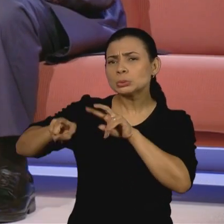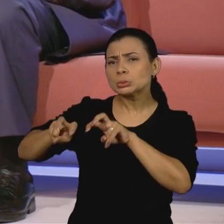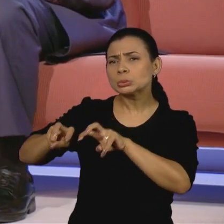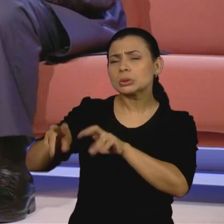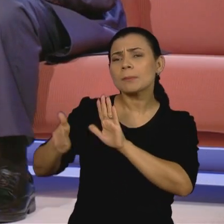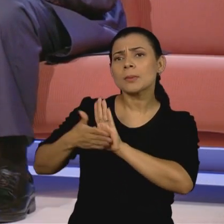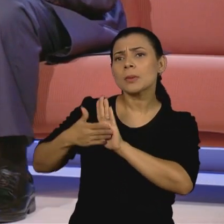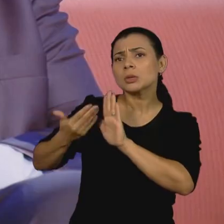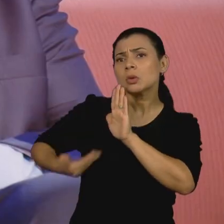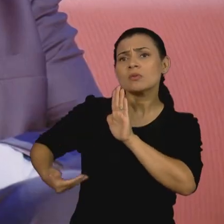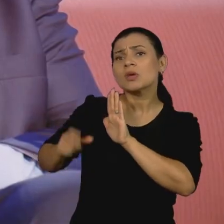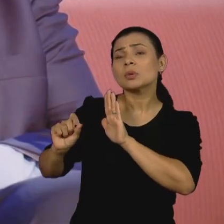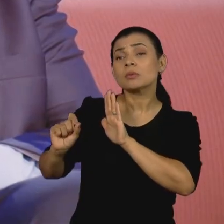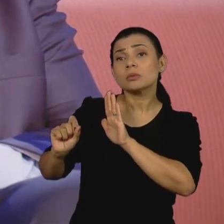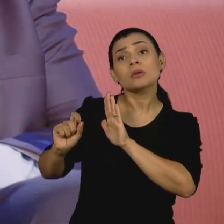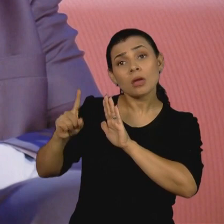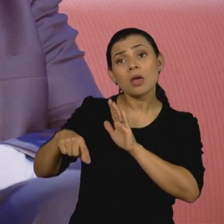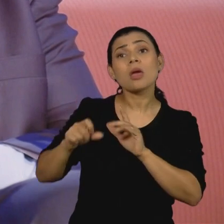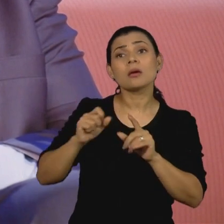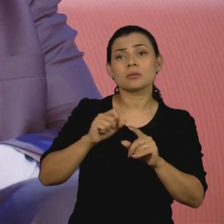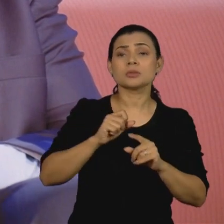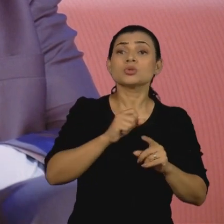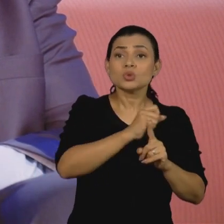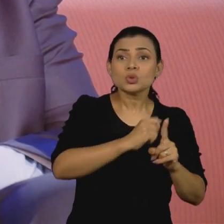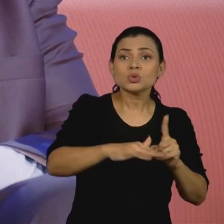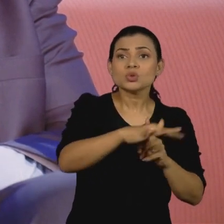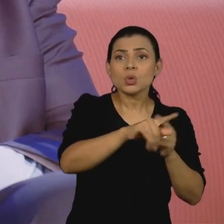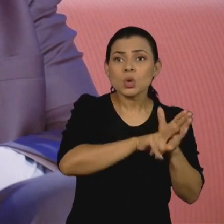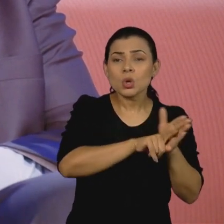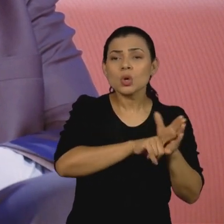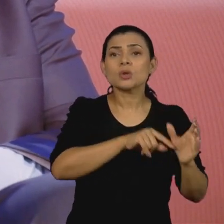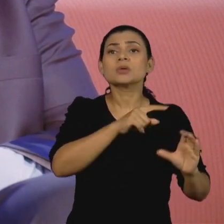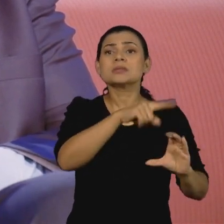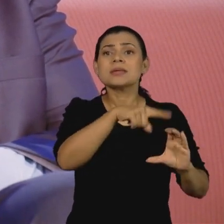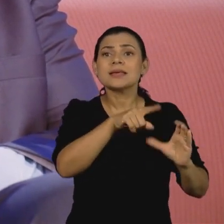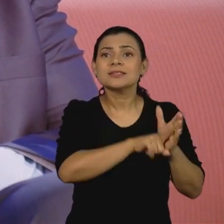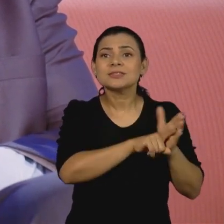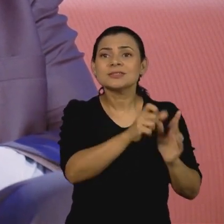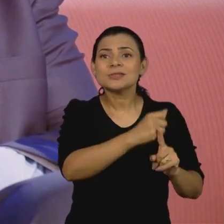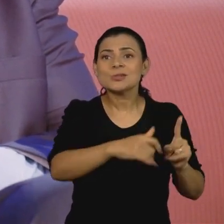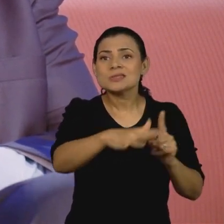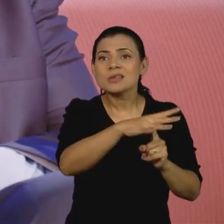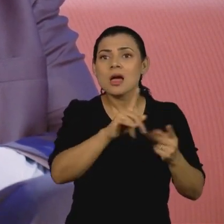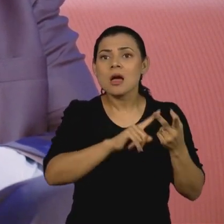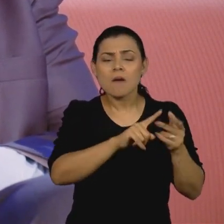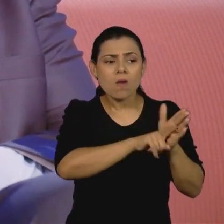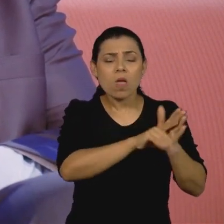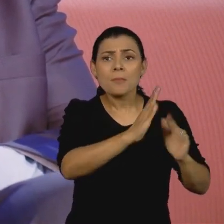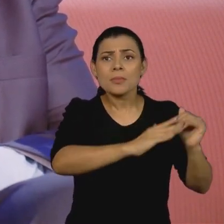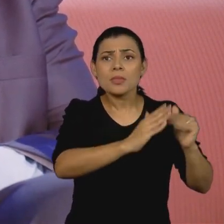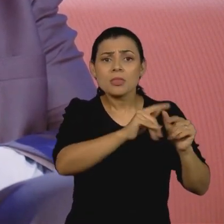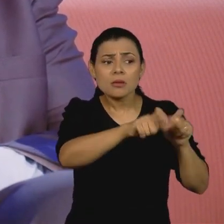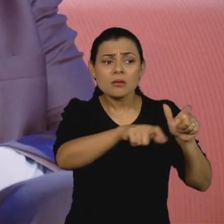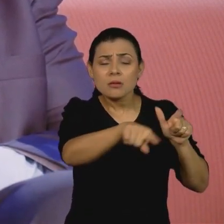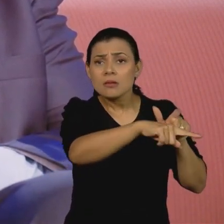políticas públicas, são sociólogos, são cientistas sociais. Eles é que estão